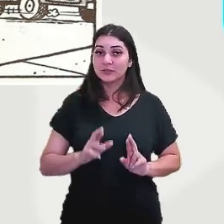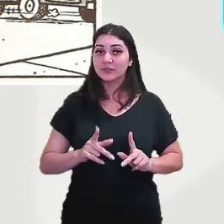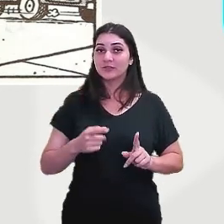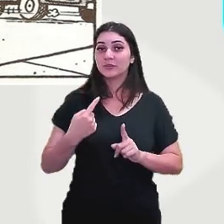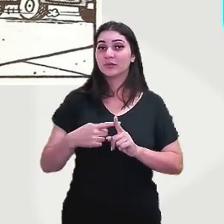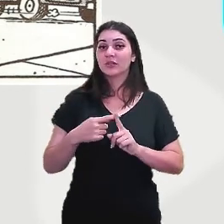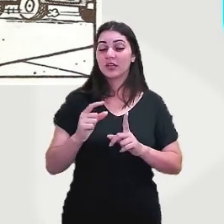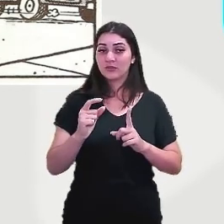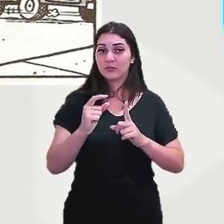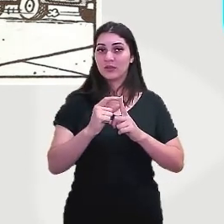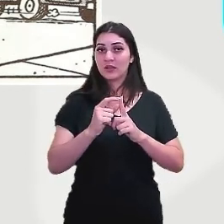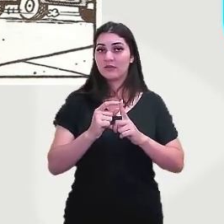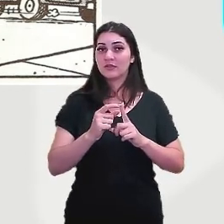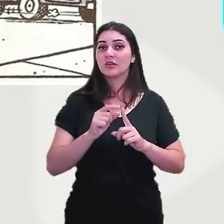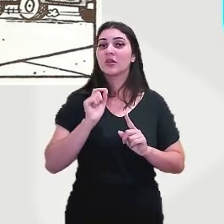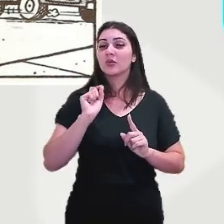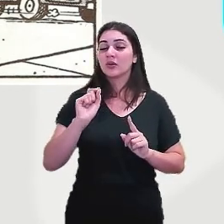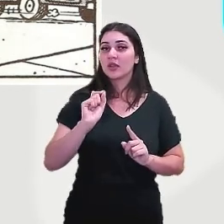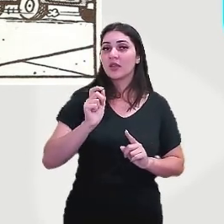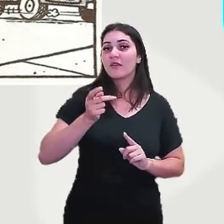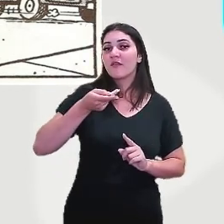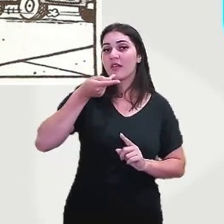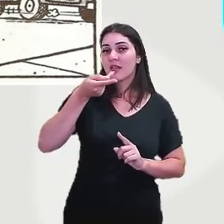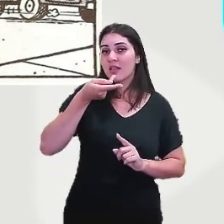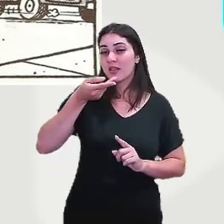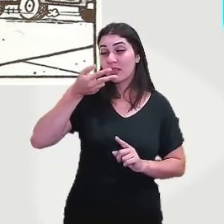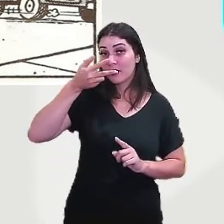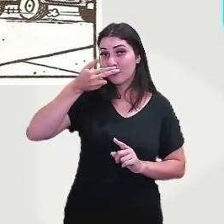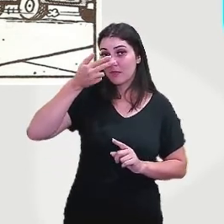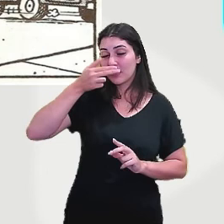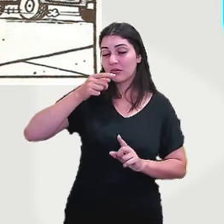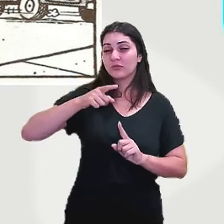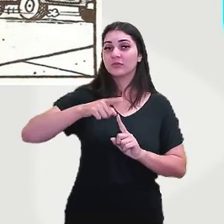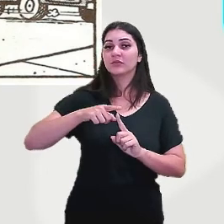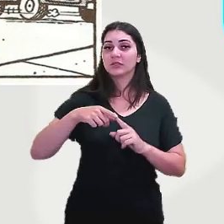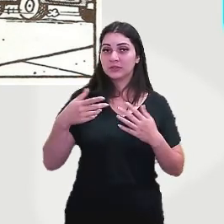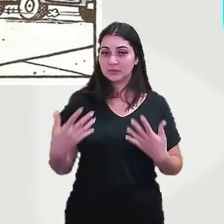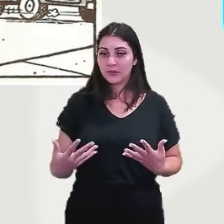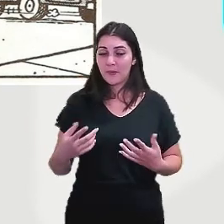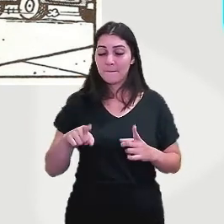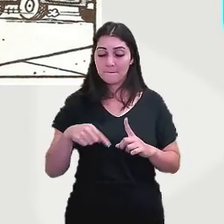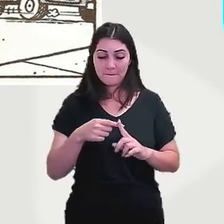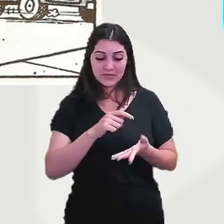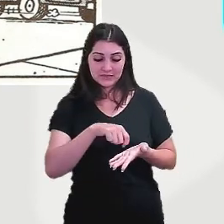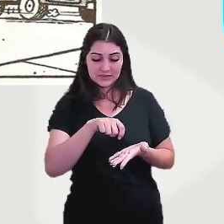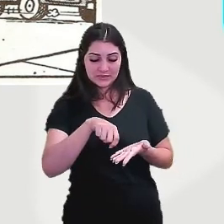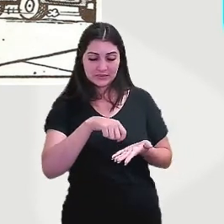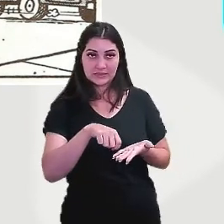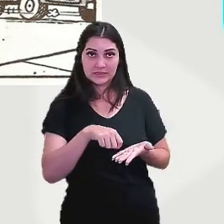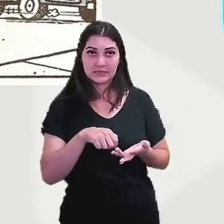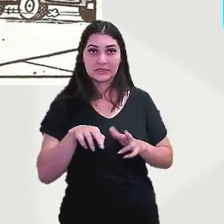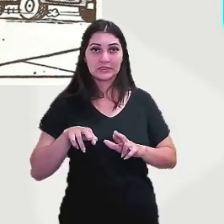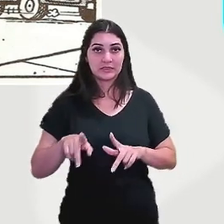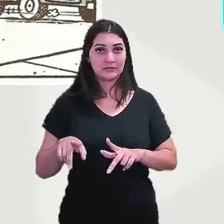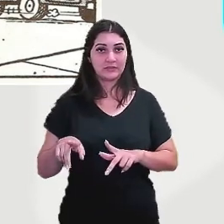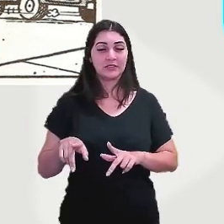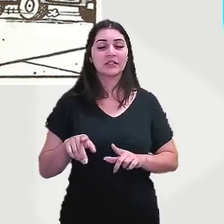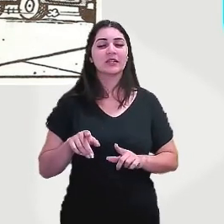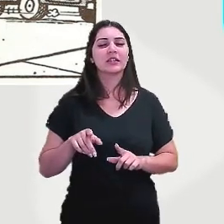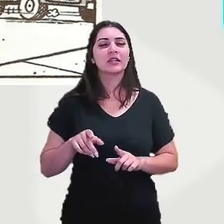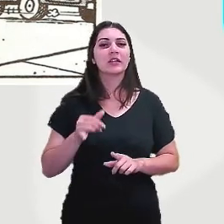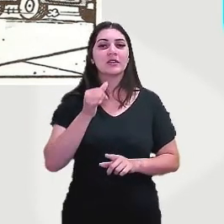E nesse segundo, temos aqui, ó, o Cascão, não é? A turma da Mônica, com o Cascão e a